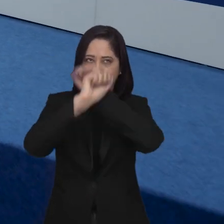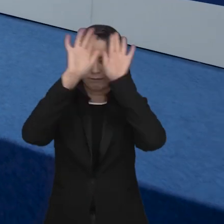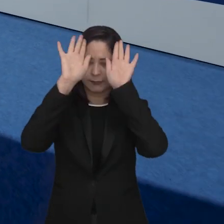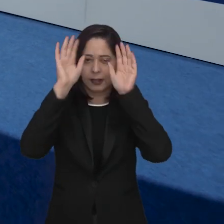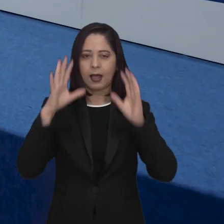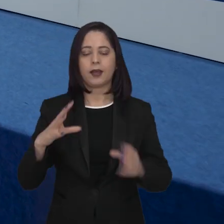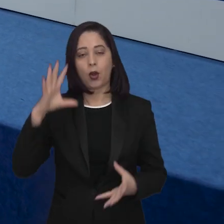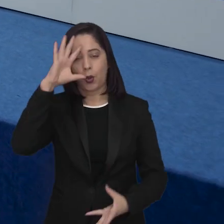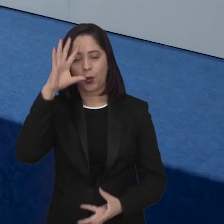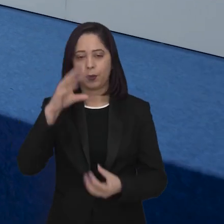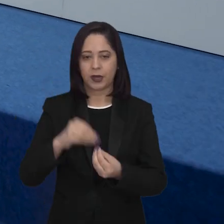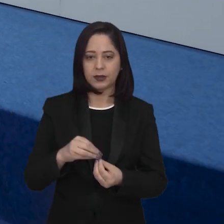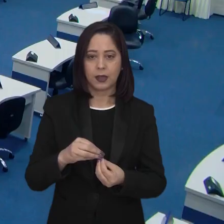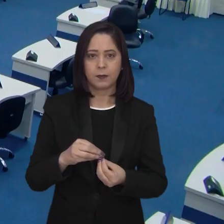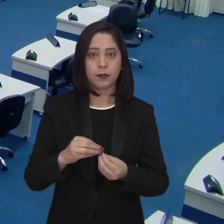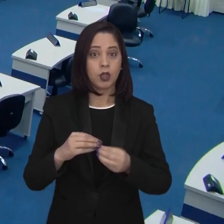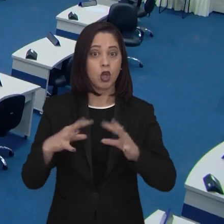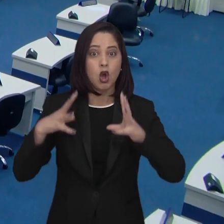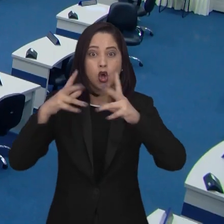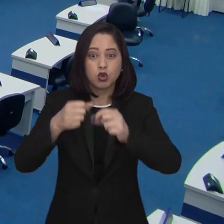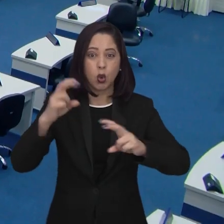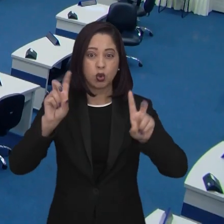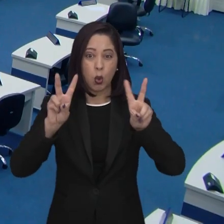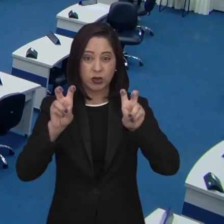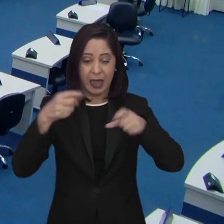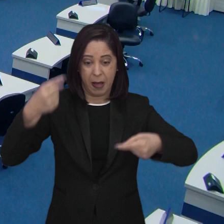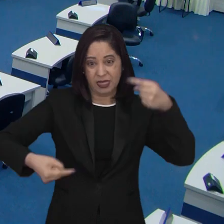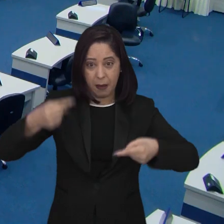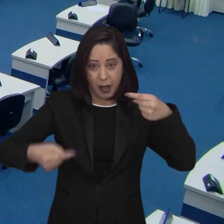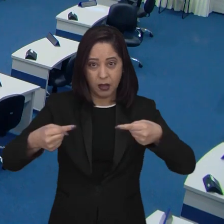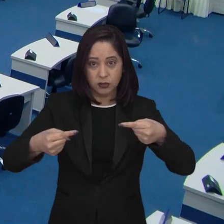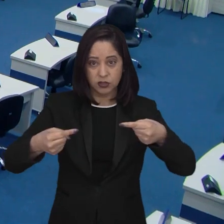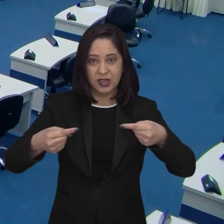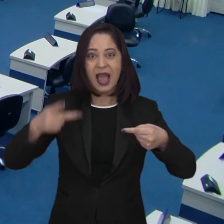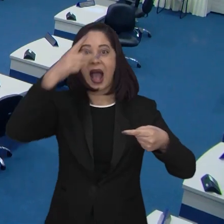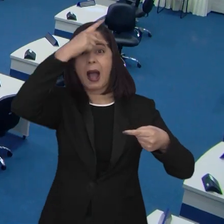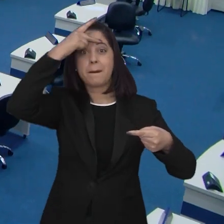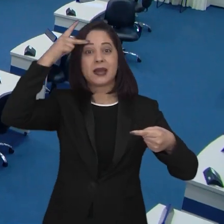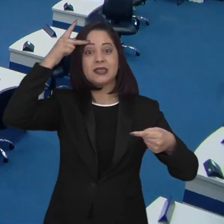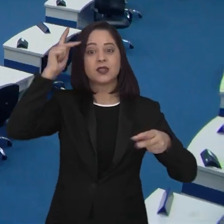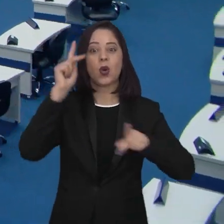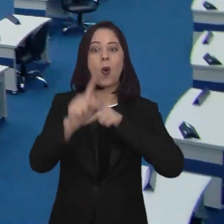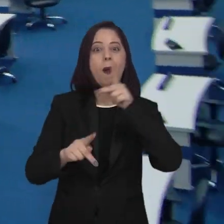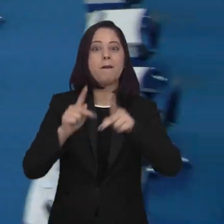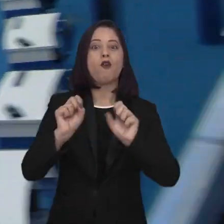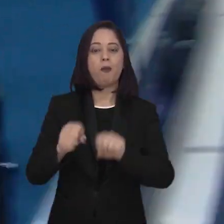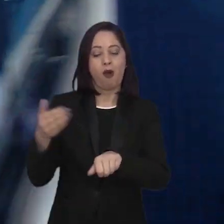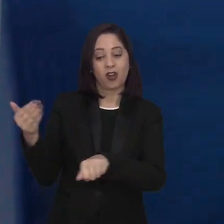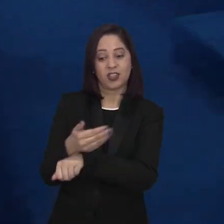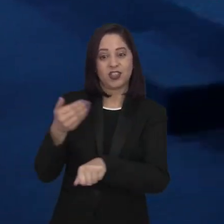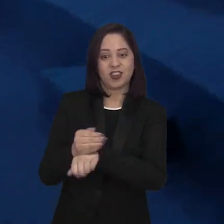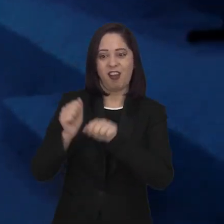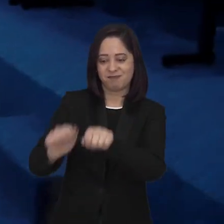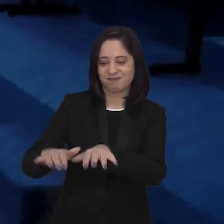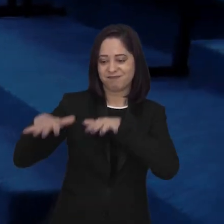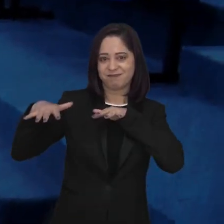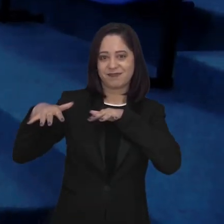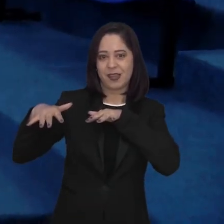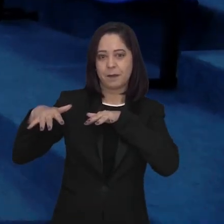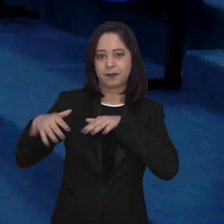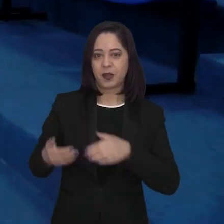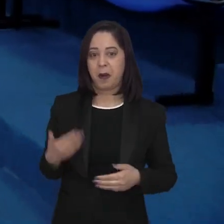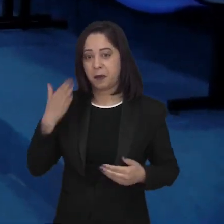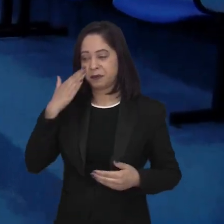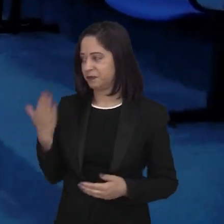presentes possam ouvir com clareza. E todos os debates que acontecem lá embaixo podem ser acompanhados pela